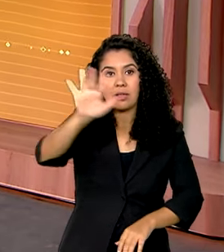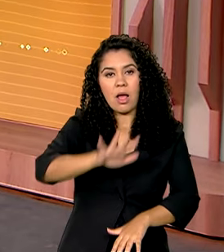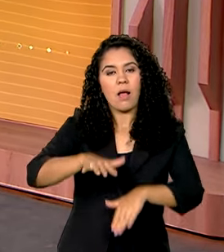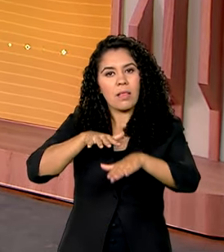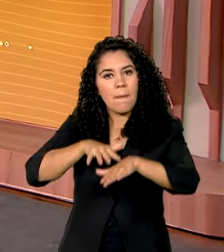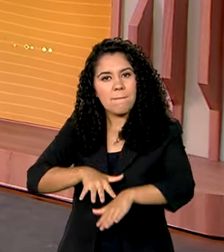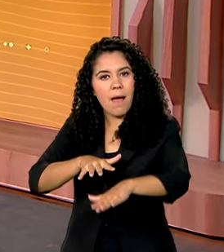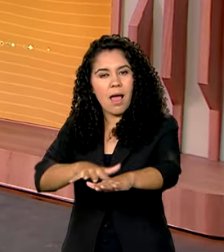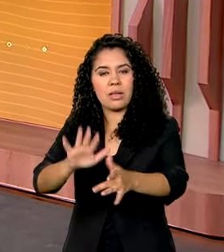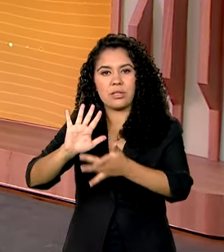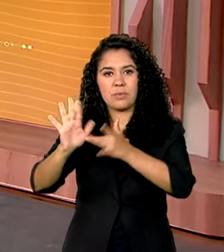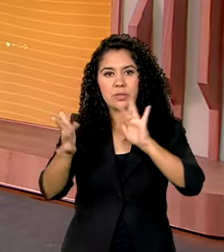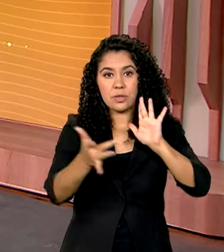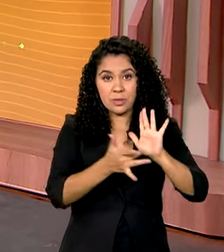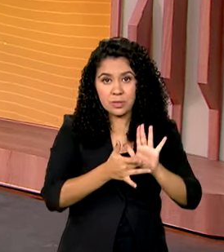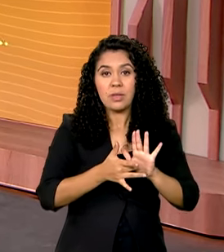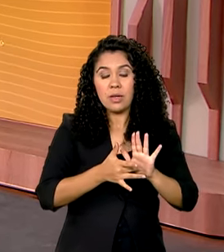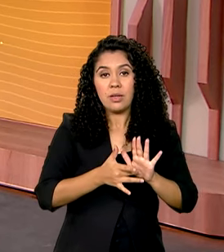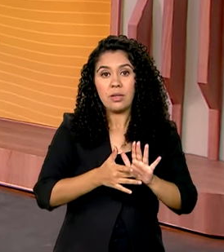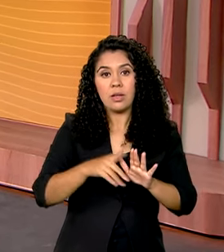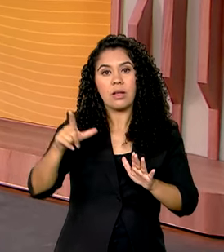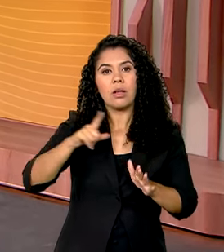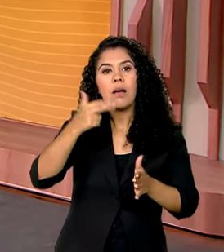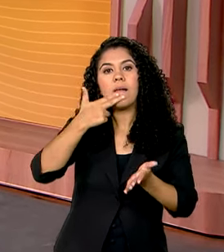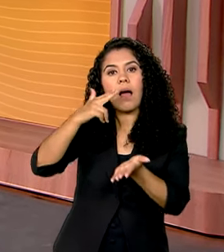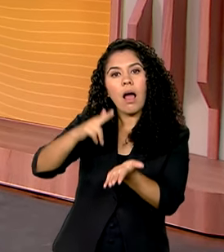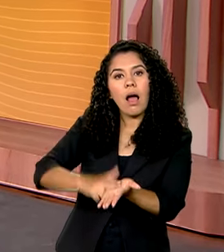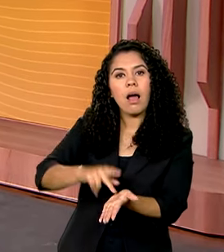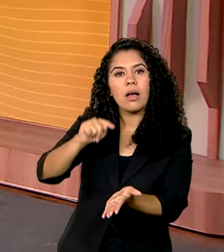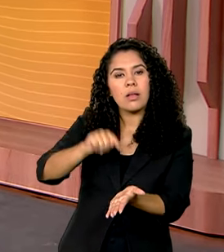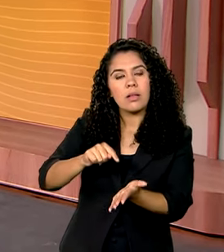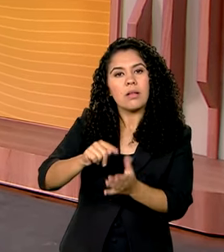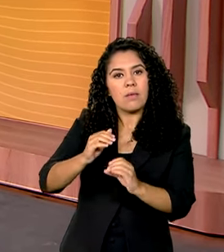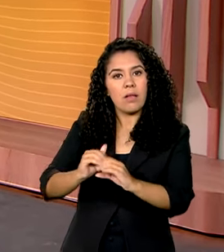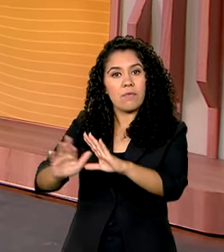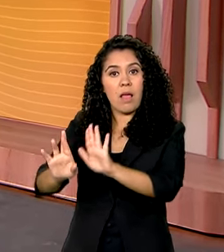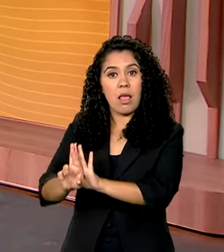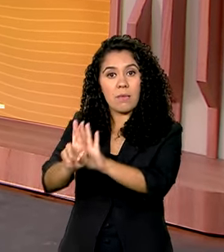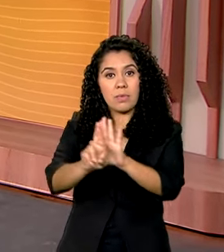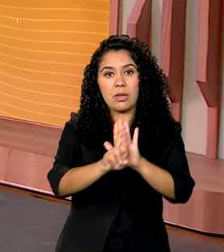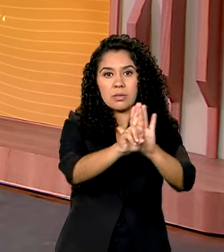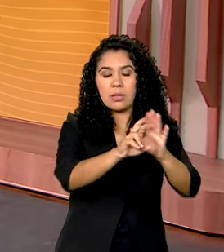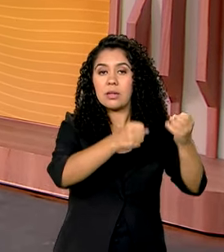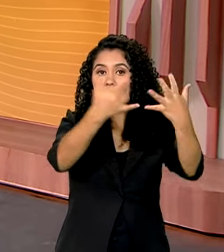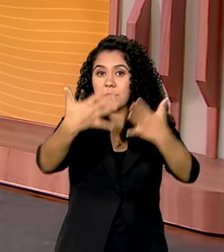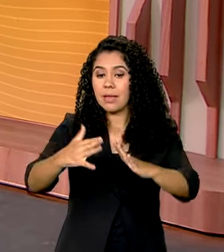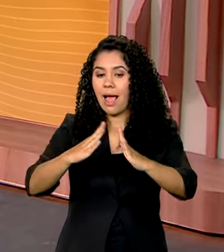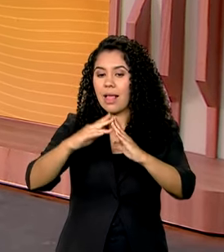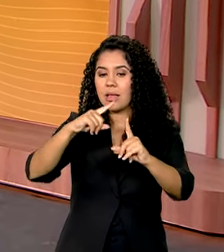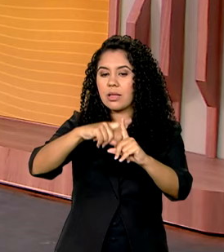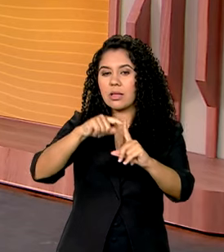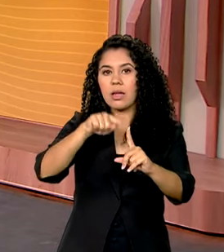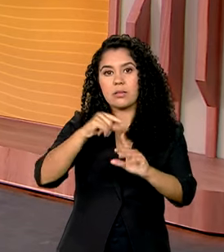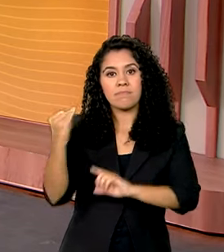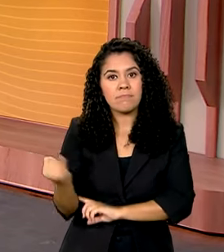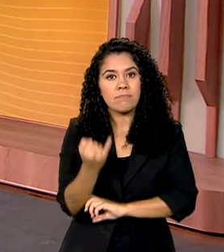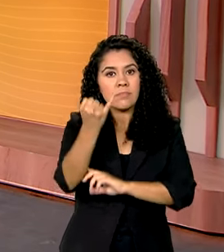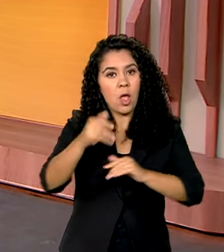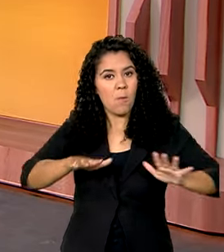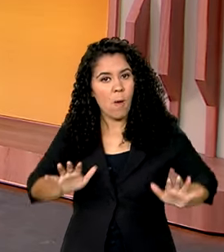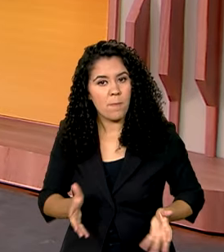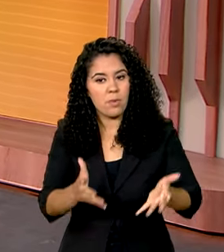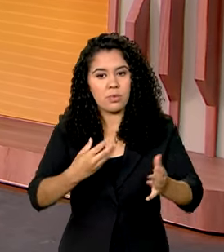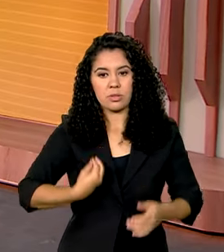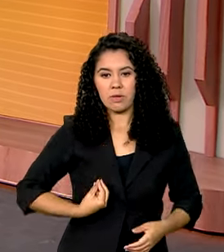Em carta enviada aos representantes do evento, o presidente disse que a igreja tem um papel fundamental na promoção de uma vida